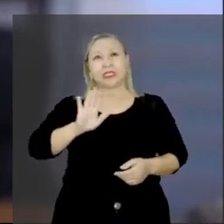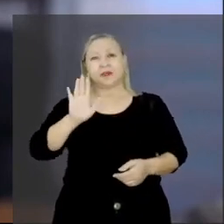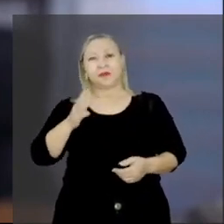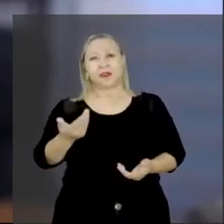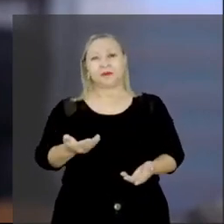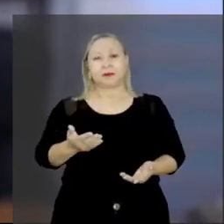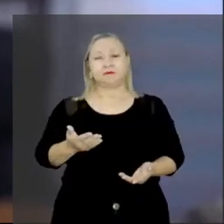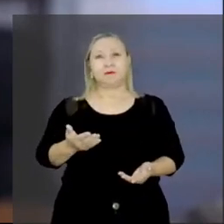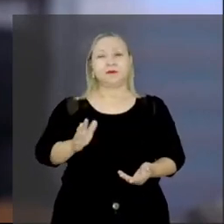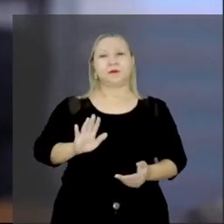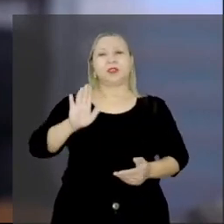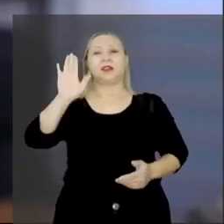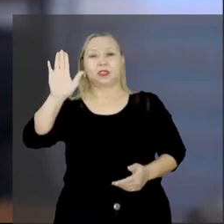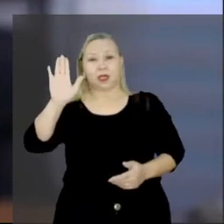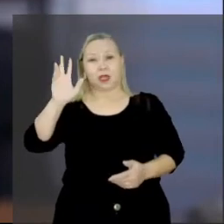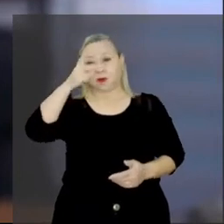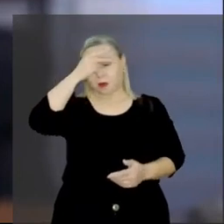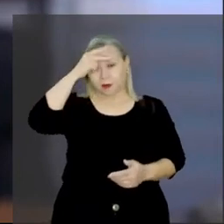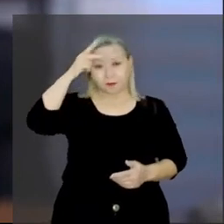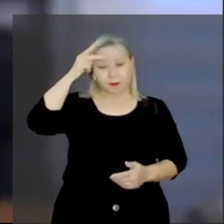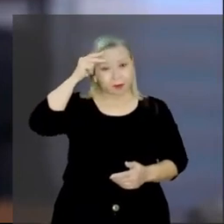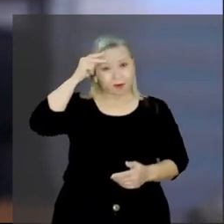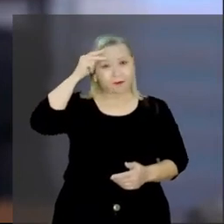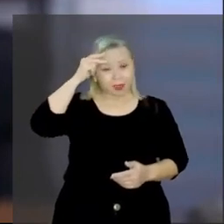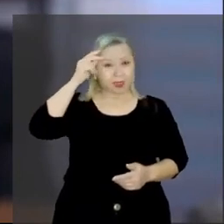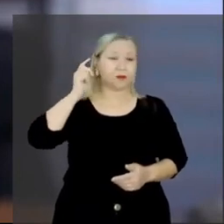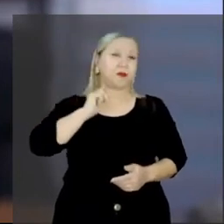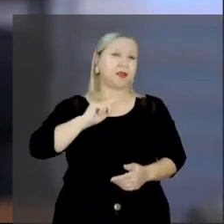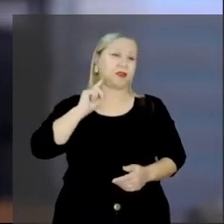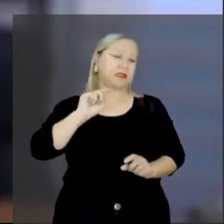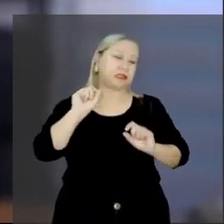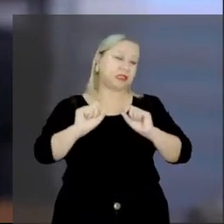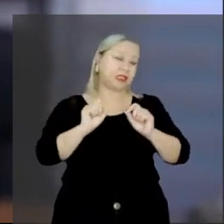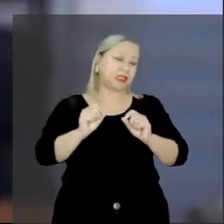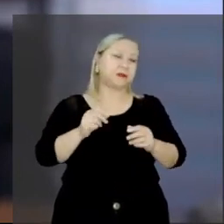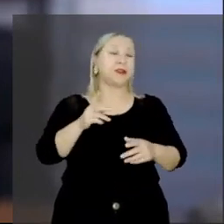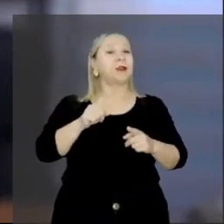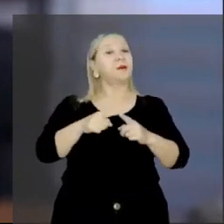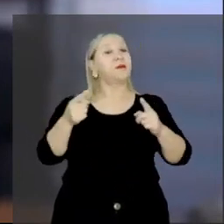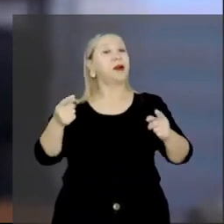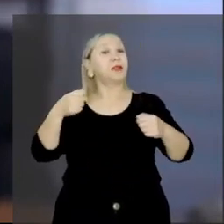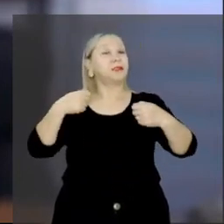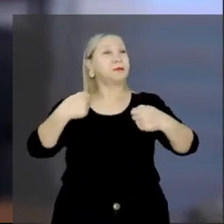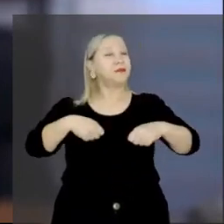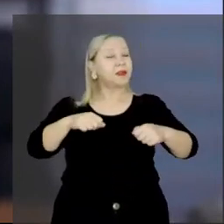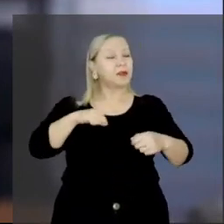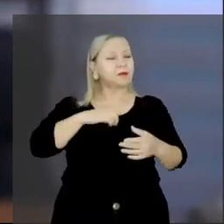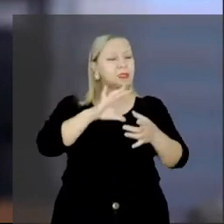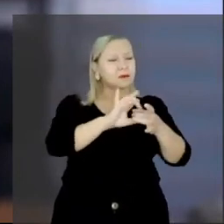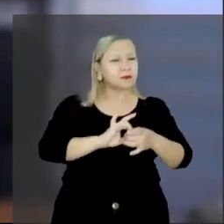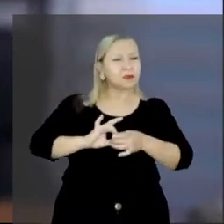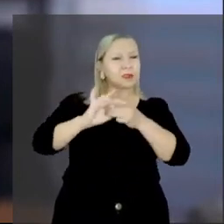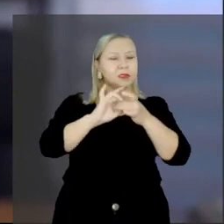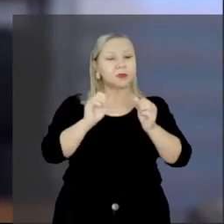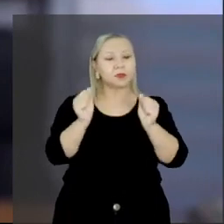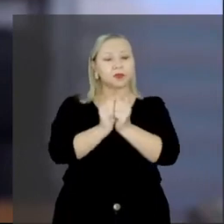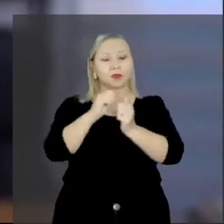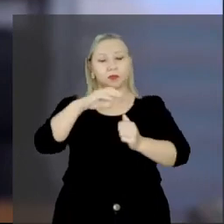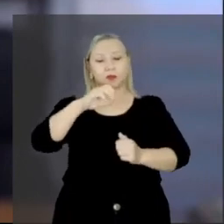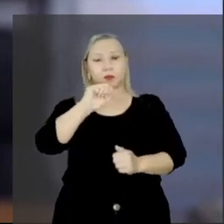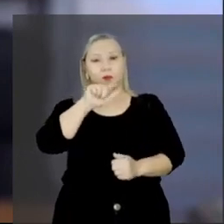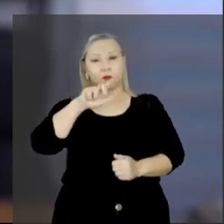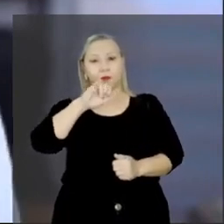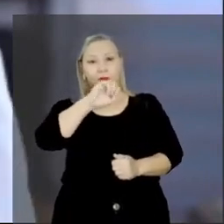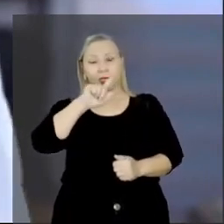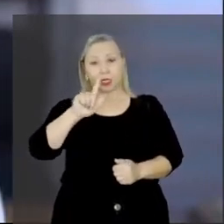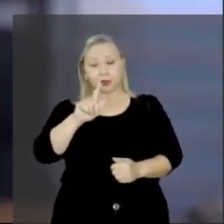tem maturidade para saber o seguinte: nós temos condições de ter candidatura própria? Essa candidatura pode ser